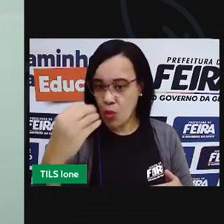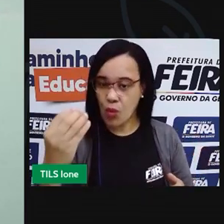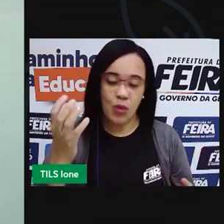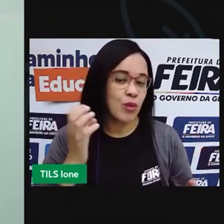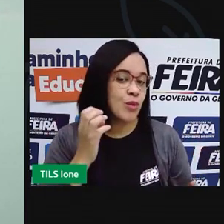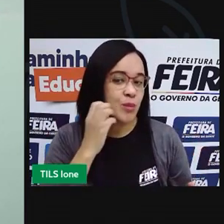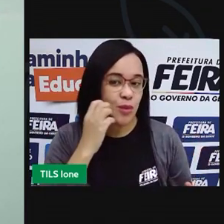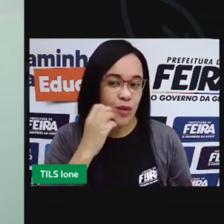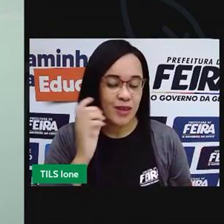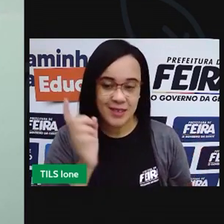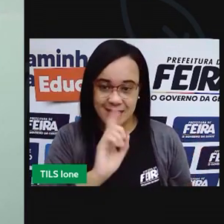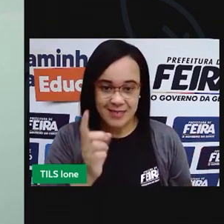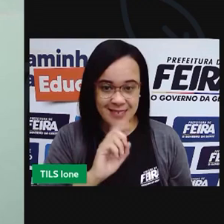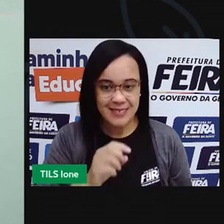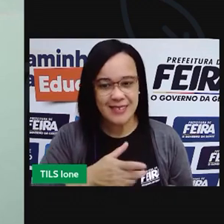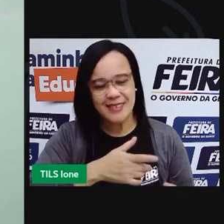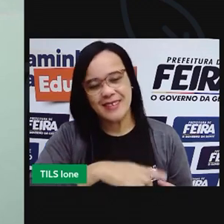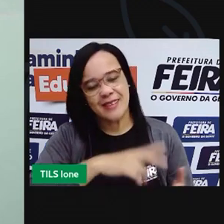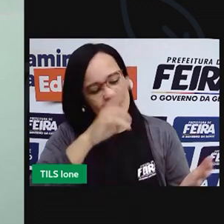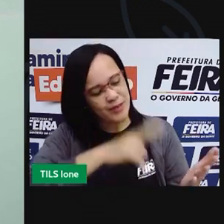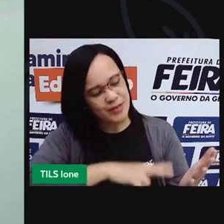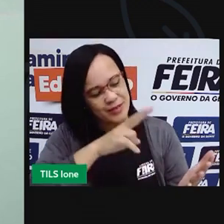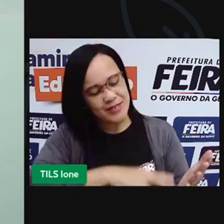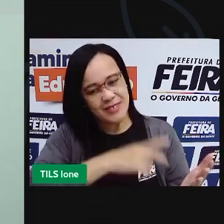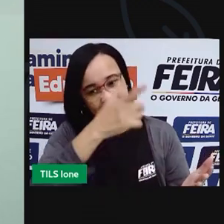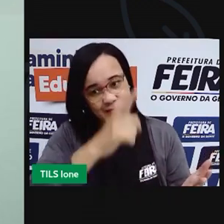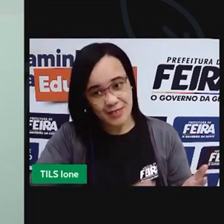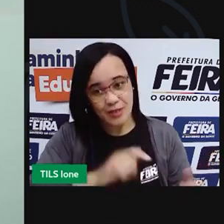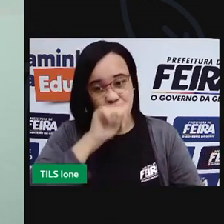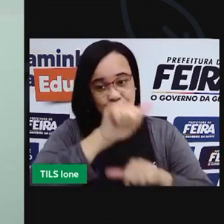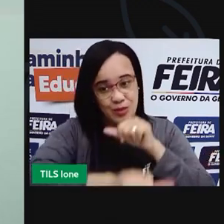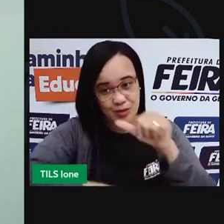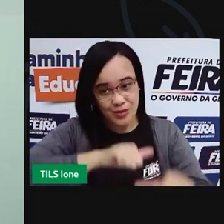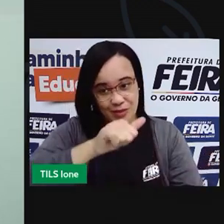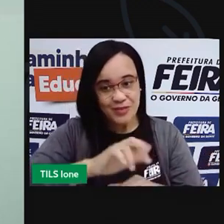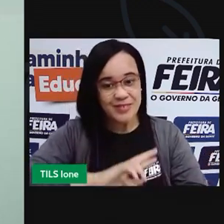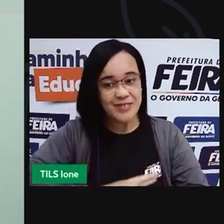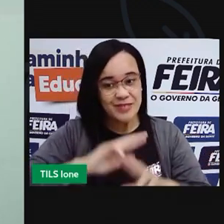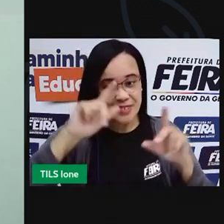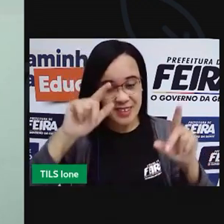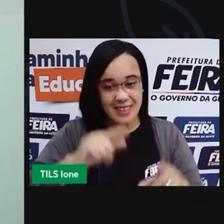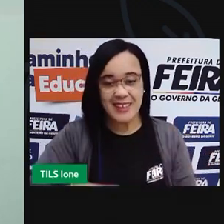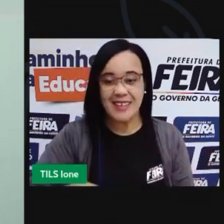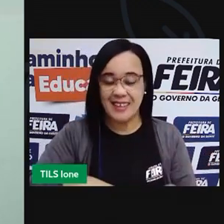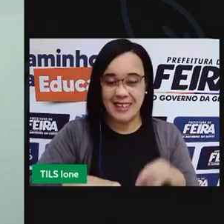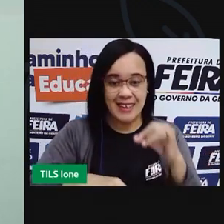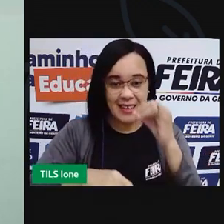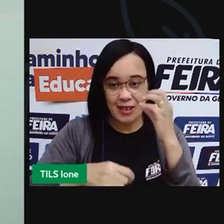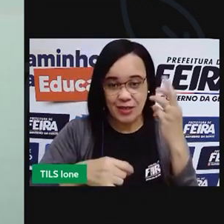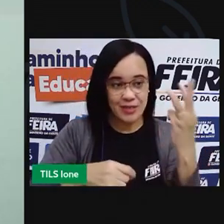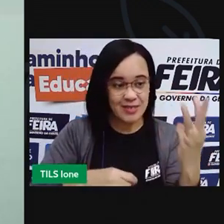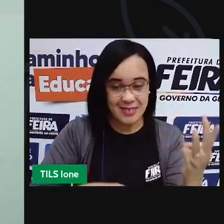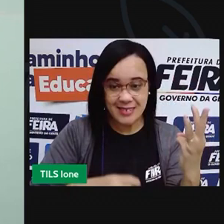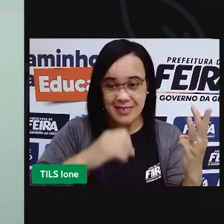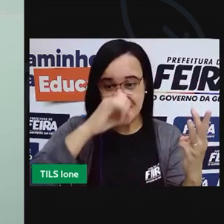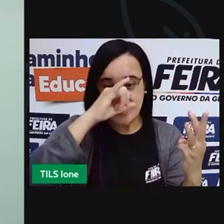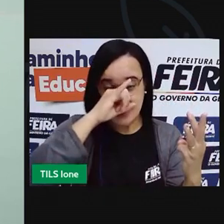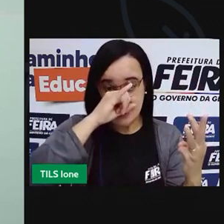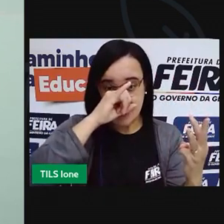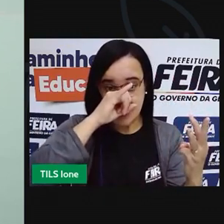uma releitura do conto Os Três Porquinhos. O Lobo Não